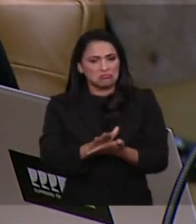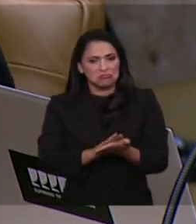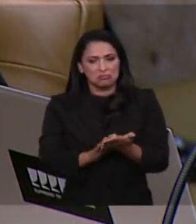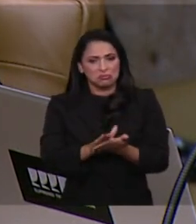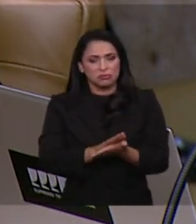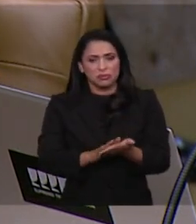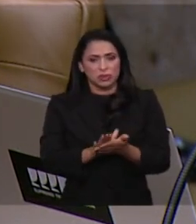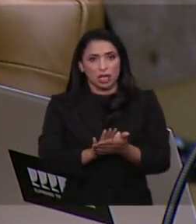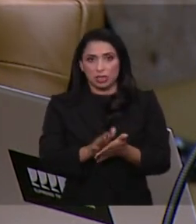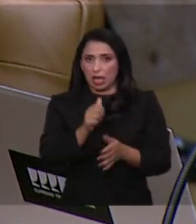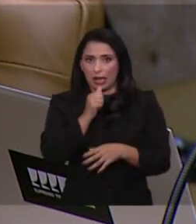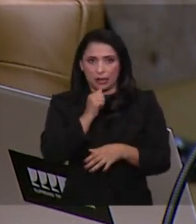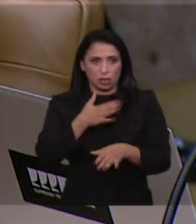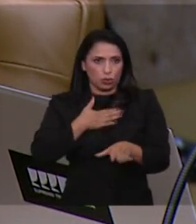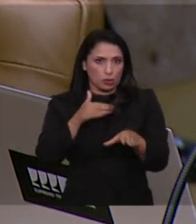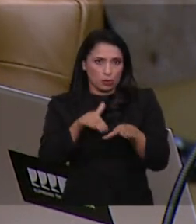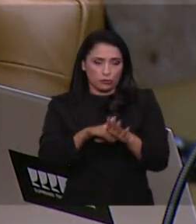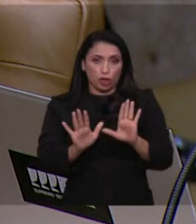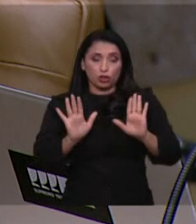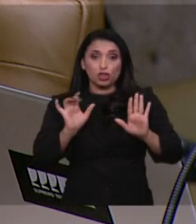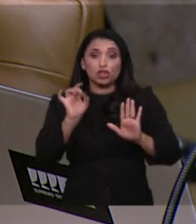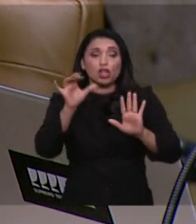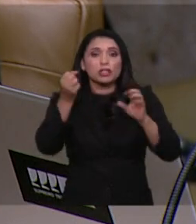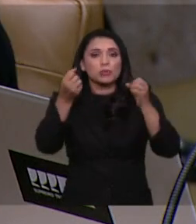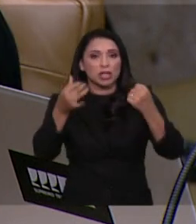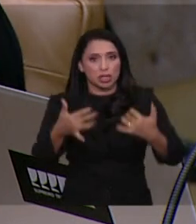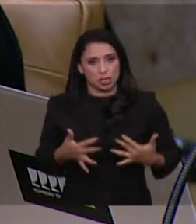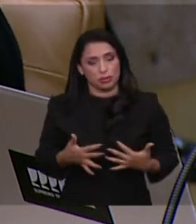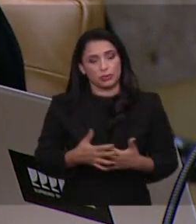não estou votando ainda nem nada, mas apenas para dizer que,